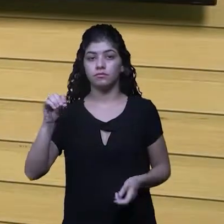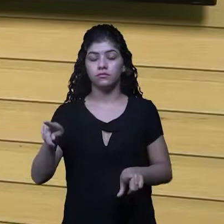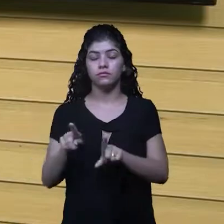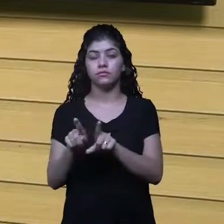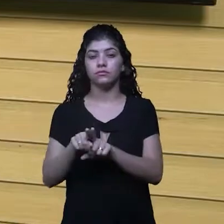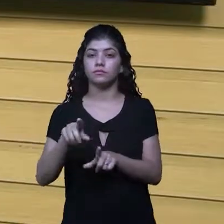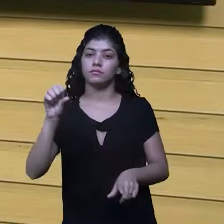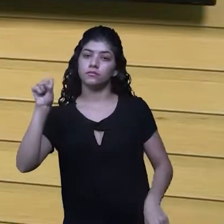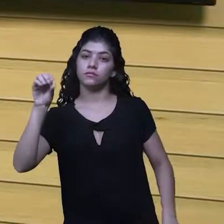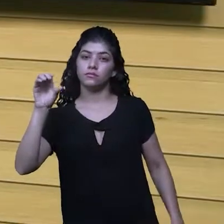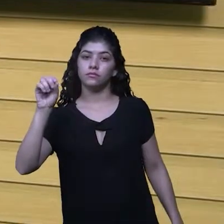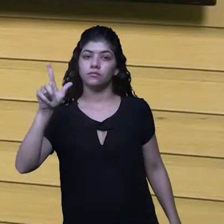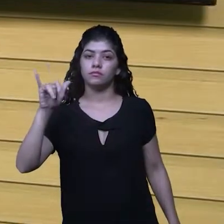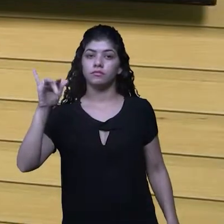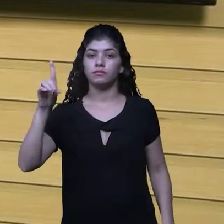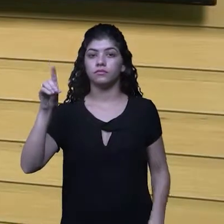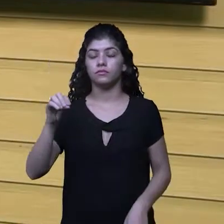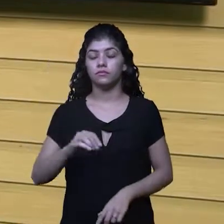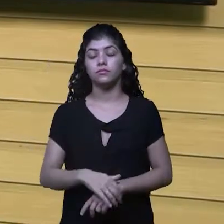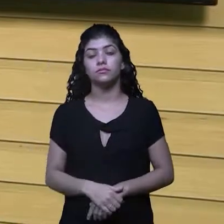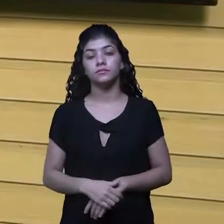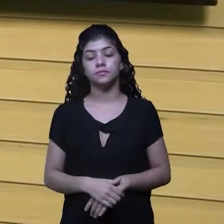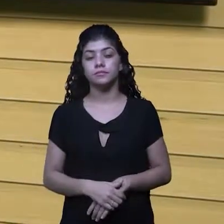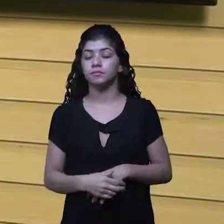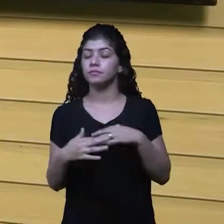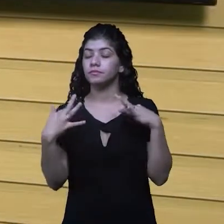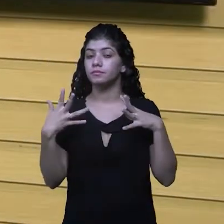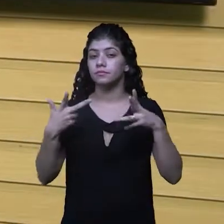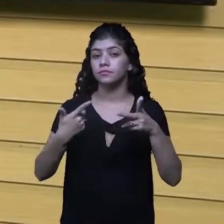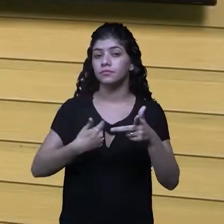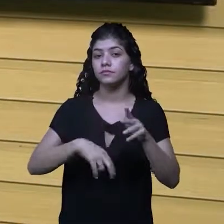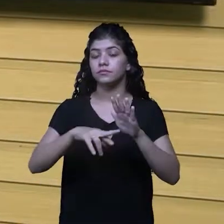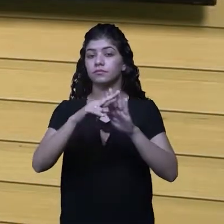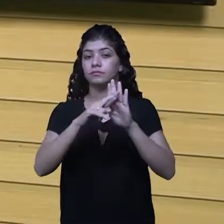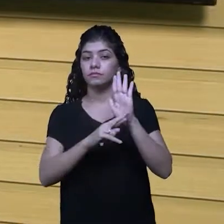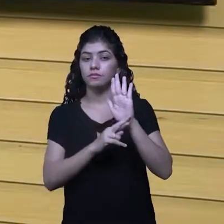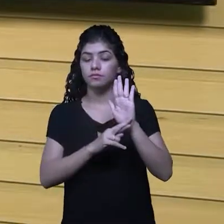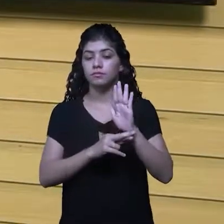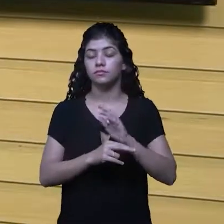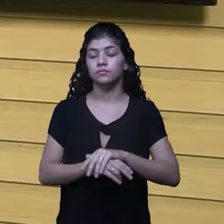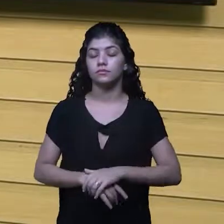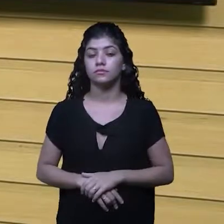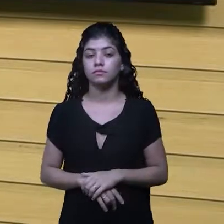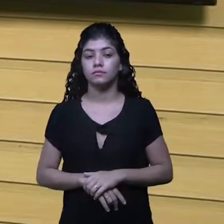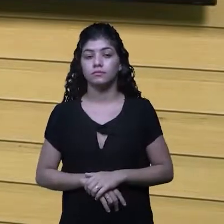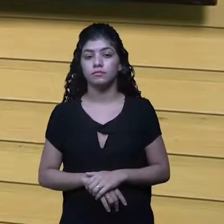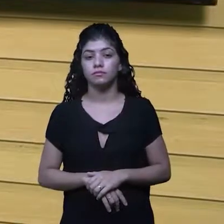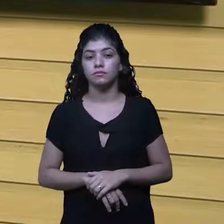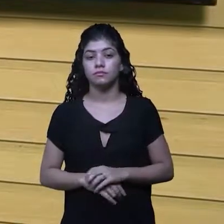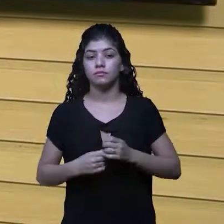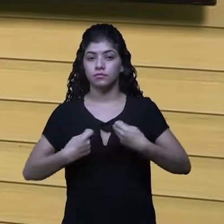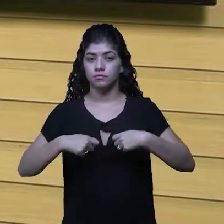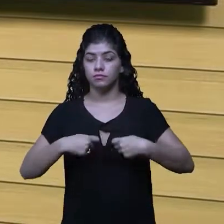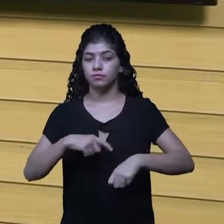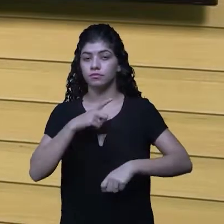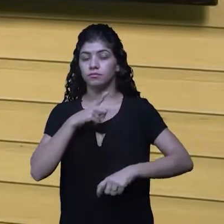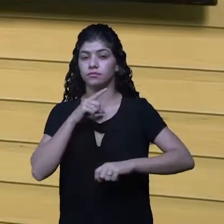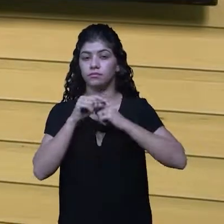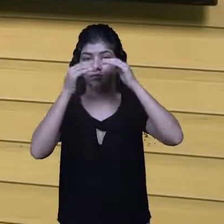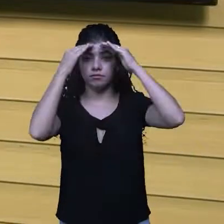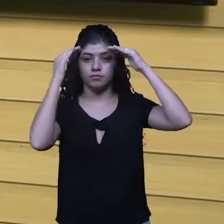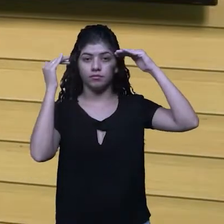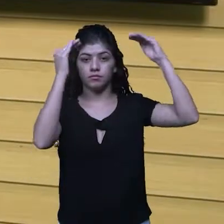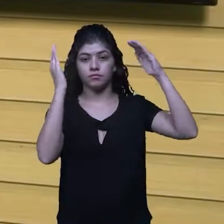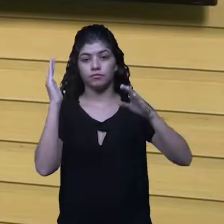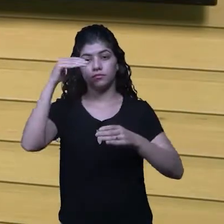de medicamentos líquidos também. Então todas essas normas devem ser atendidas